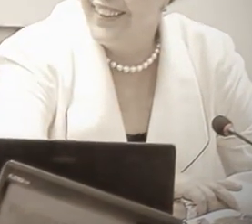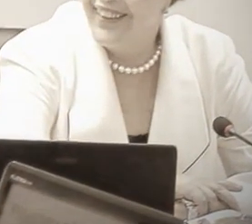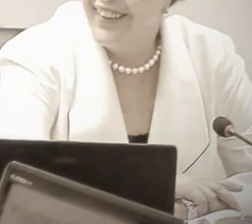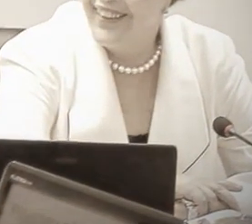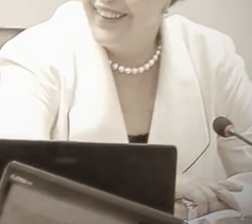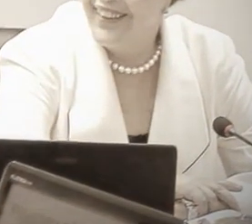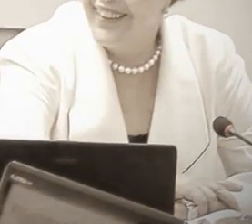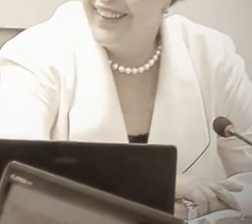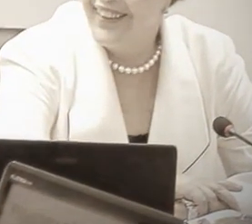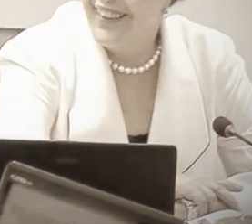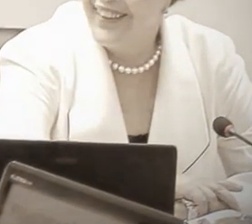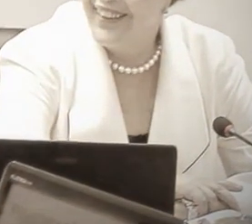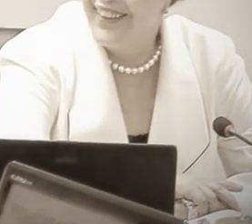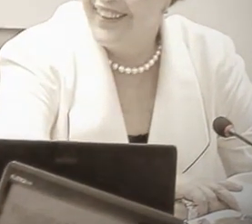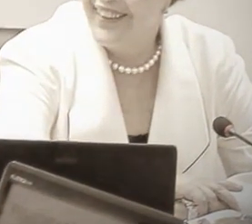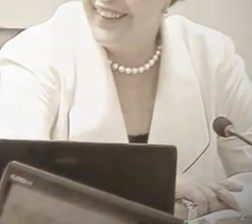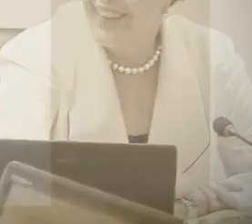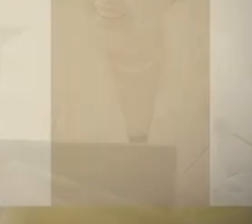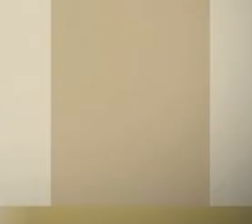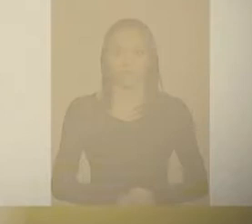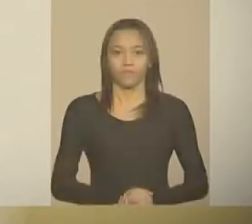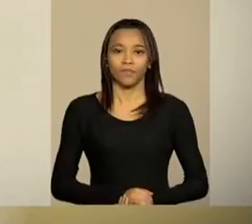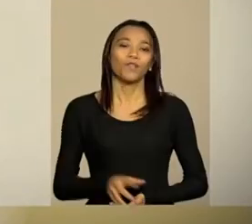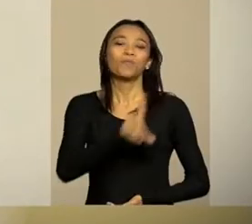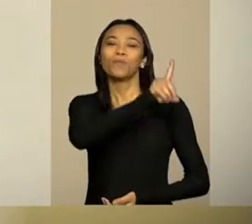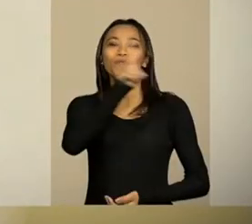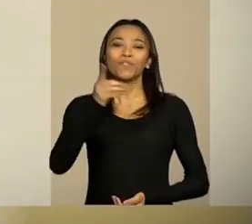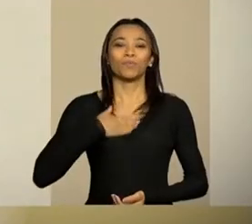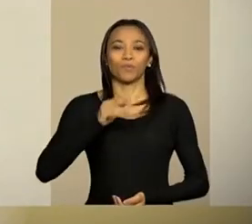café com a Presidenta